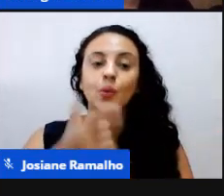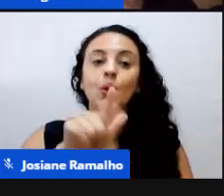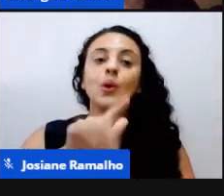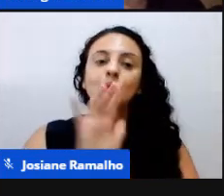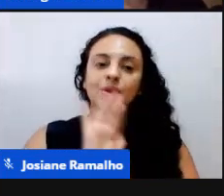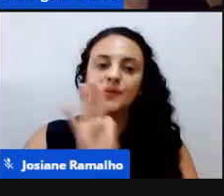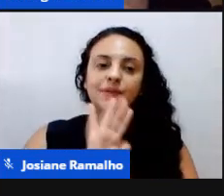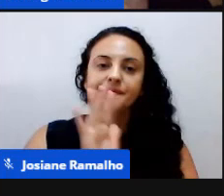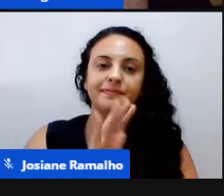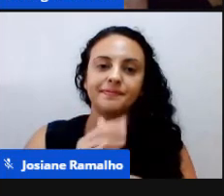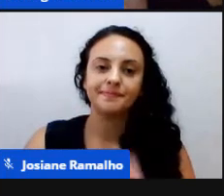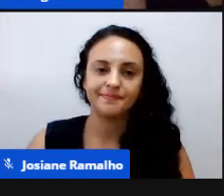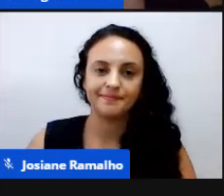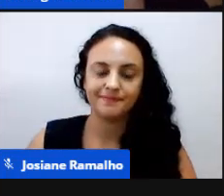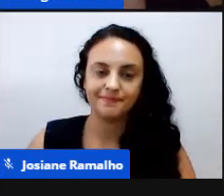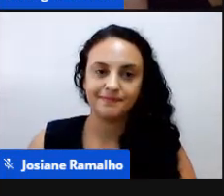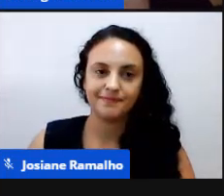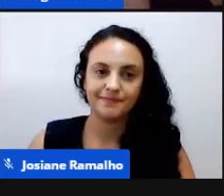vídeo.